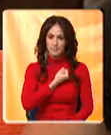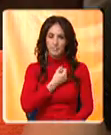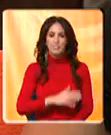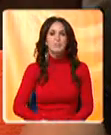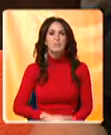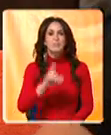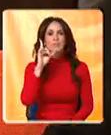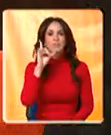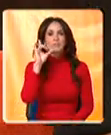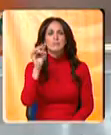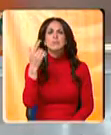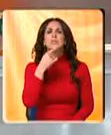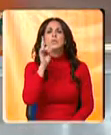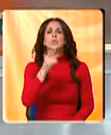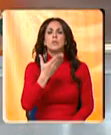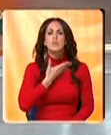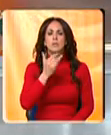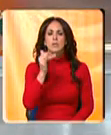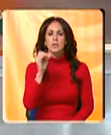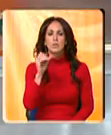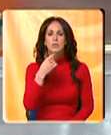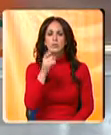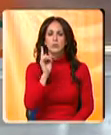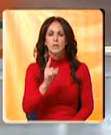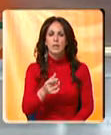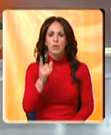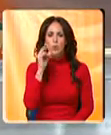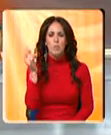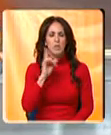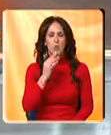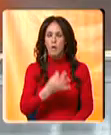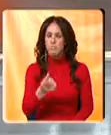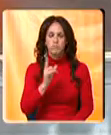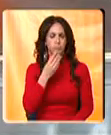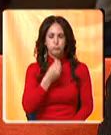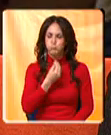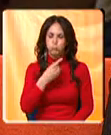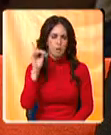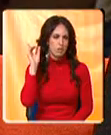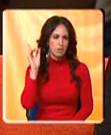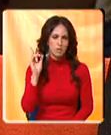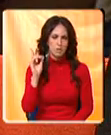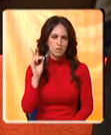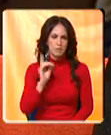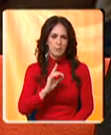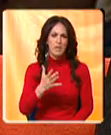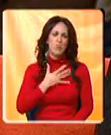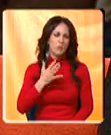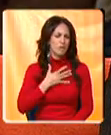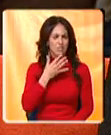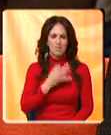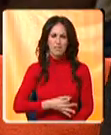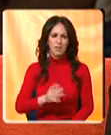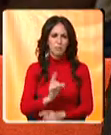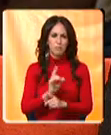O que é que o seu pai já lhe tinha dito do Diogo? Do Diogo? Sim. Que não, é um homem que não presta. Mas eu nunca quis acreditar nisso,